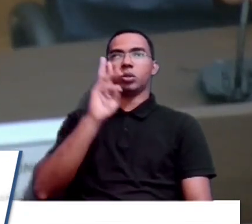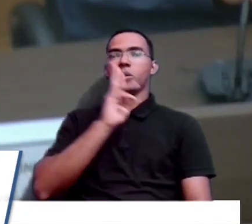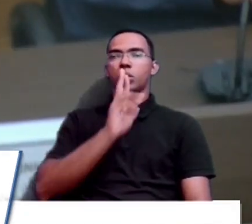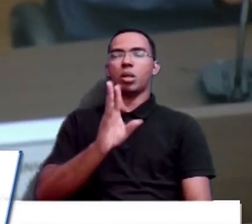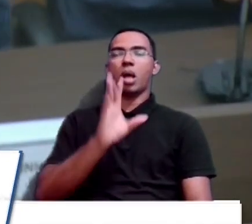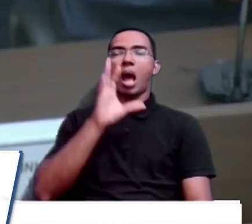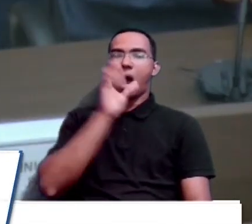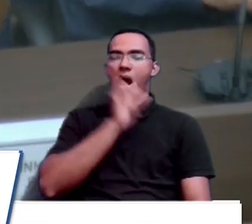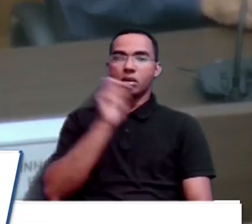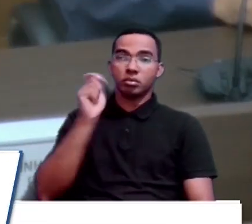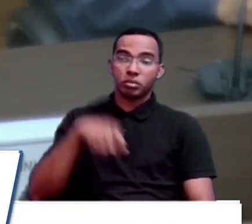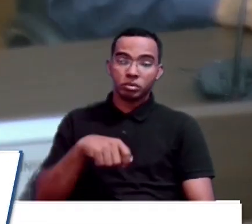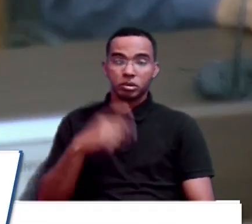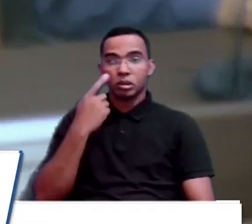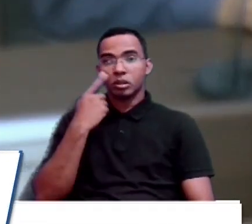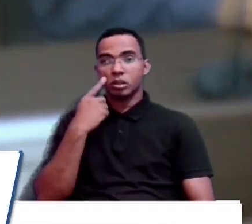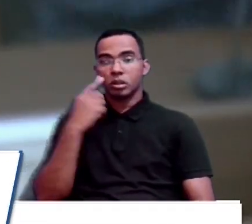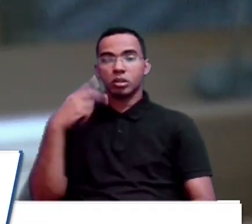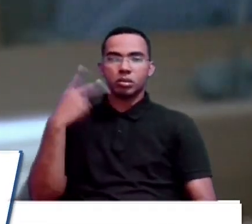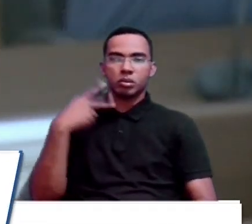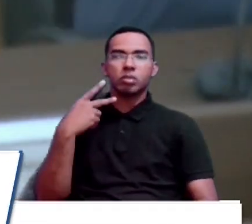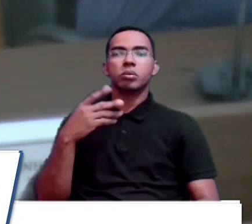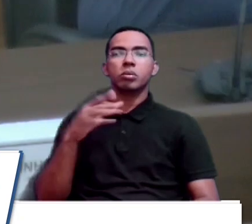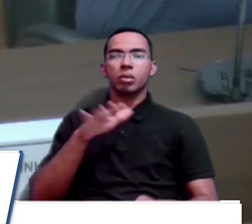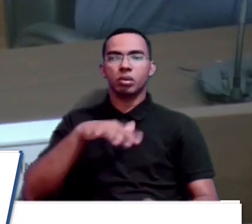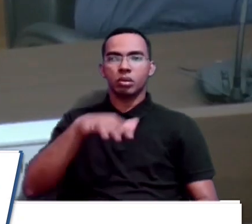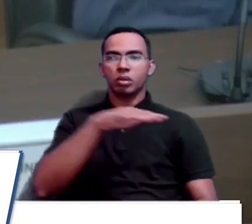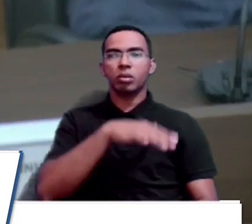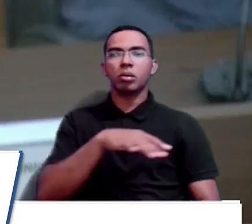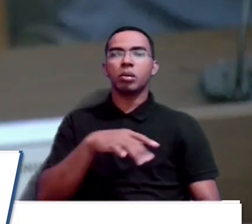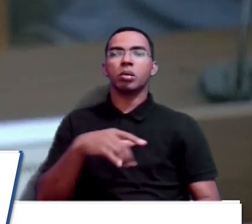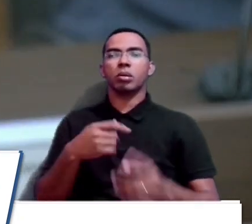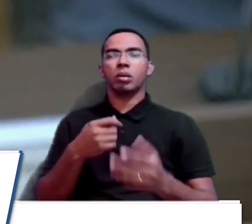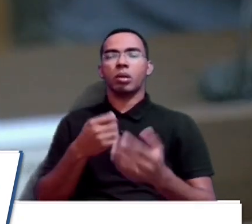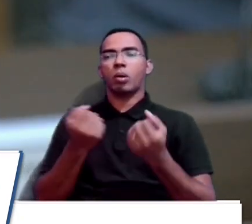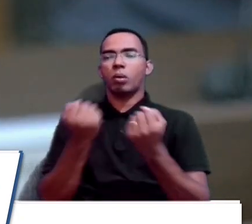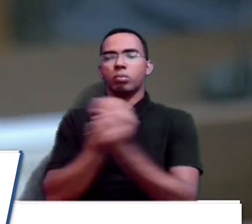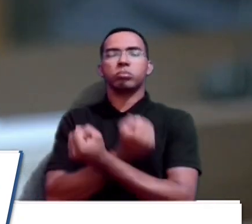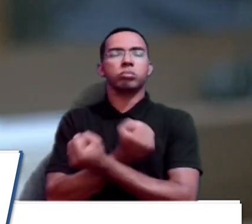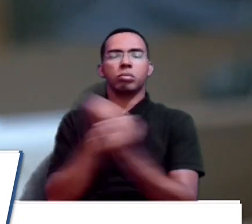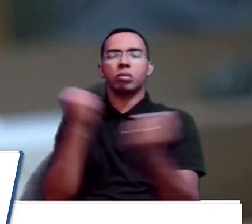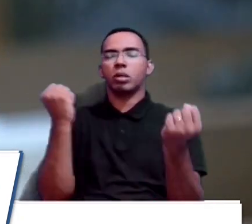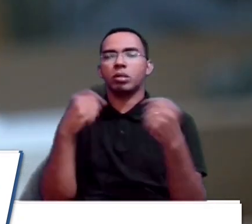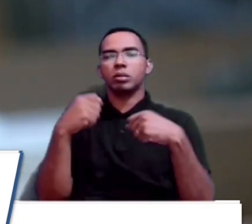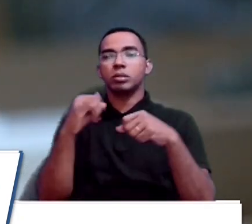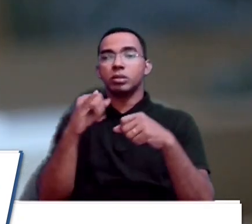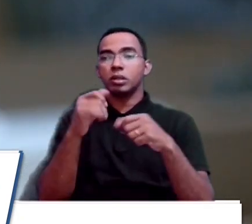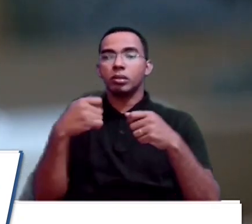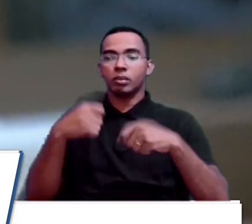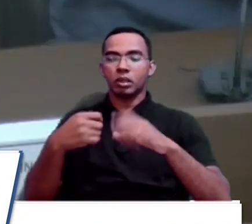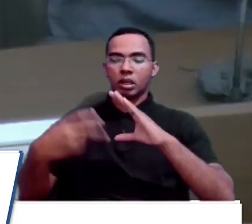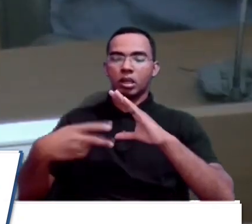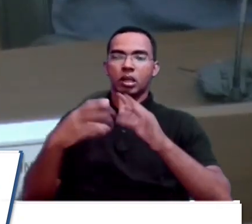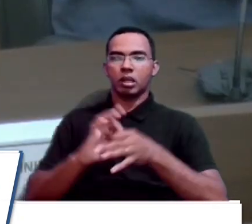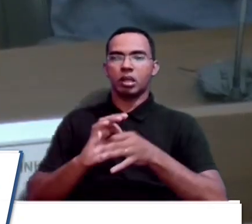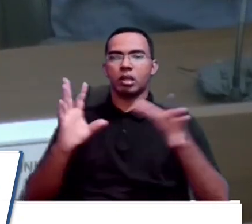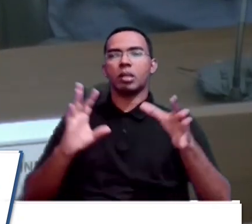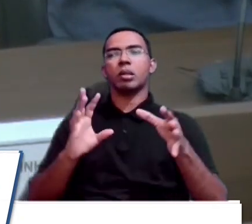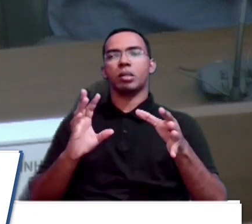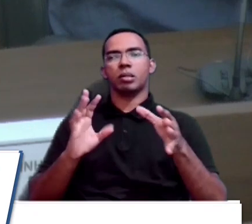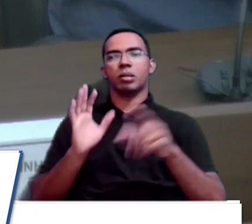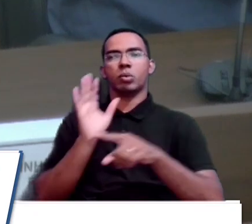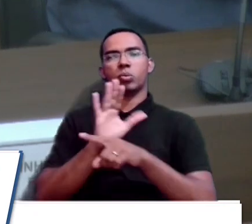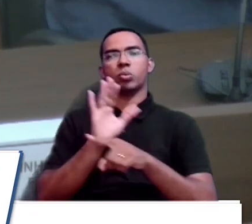porque realmente os moradores dessa região não estão aguentando mais. Mas o que precisar da Câmara Municipal, a gente está sempre à disposição para estar ajudando